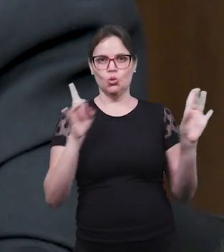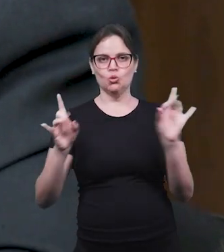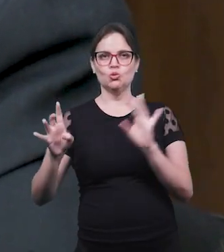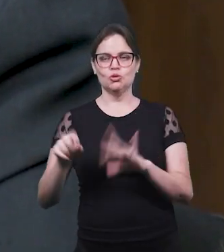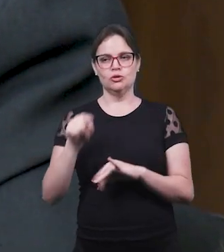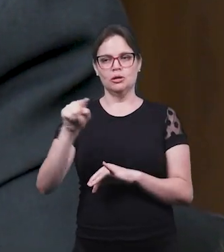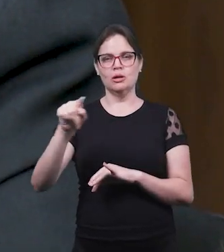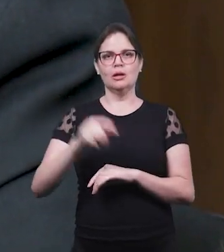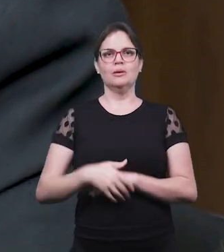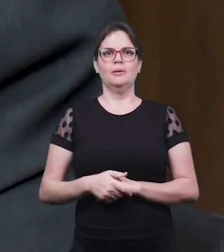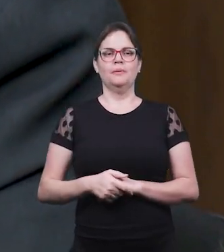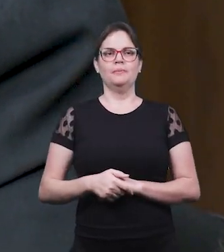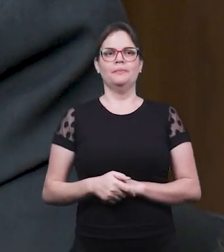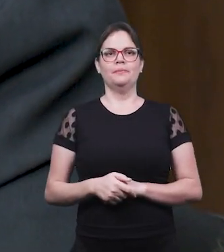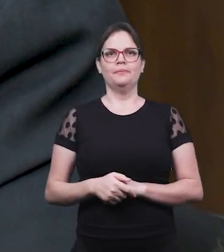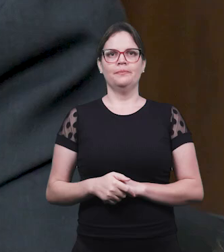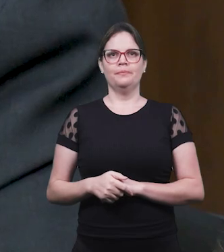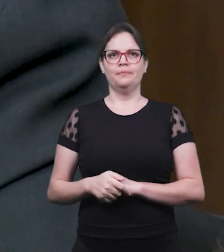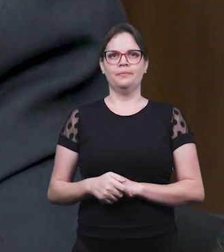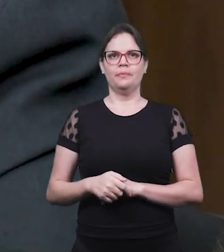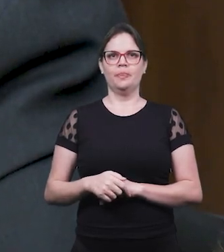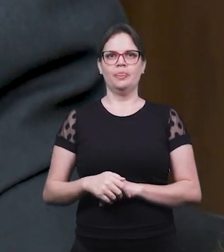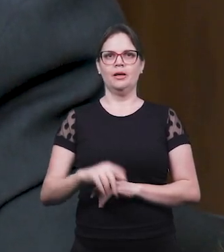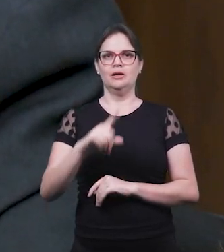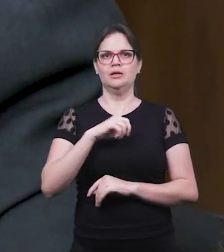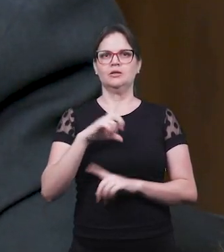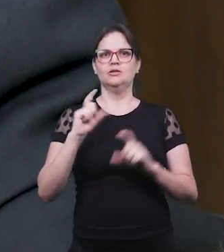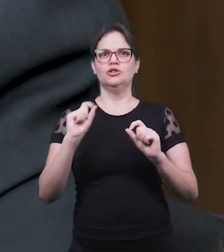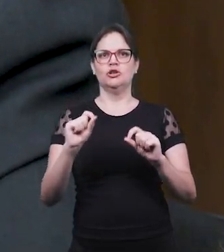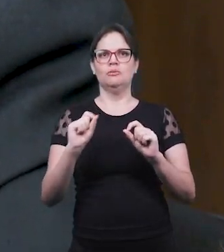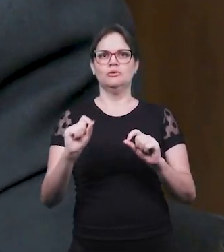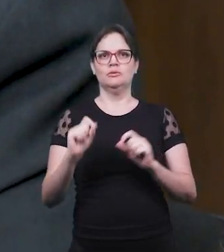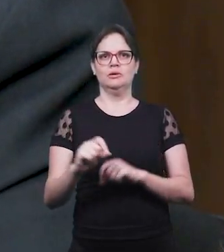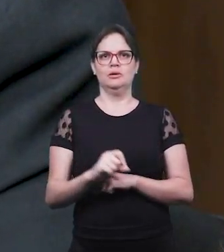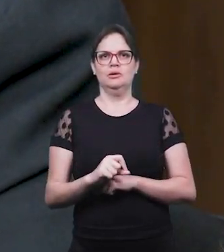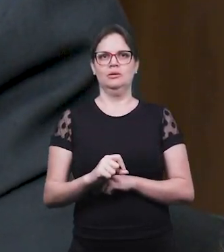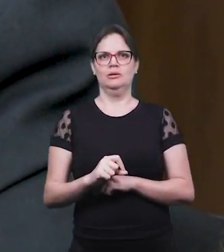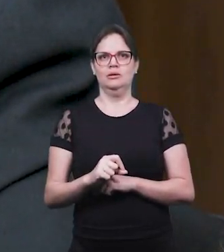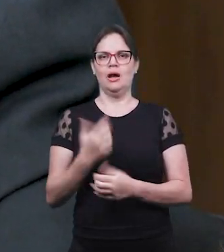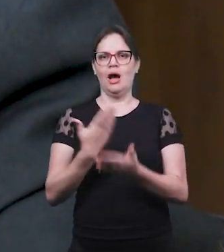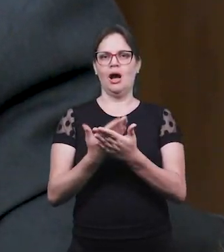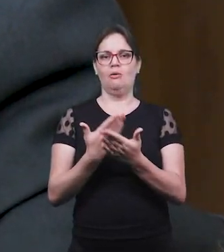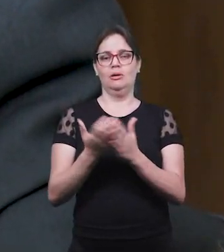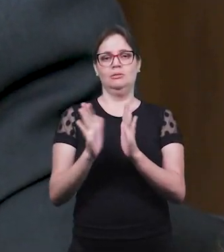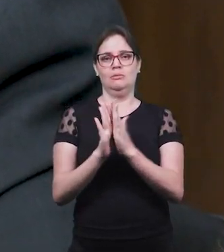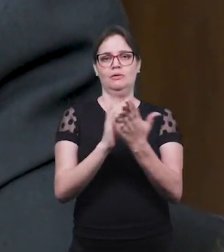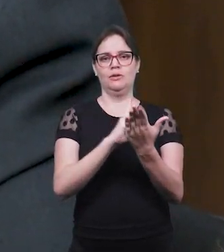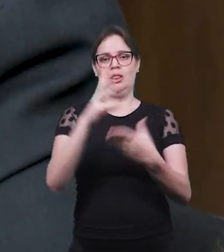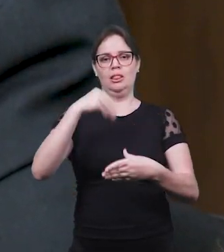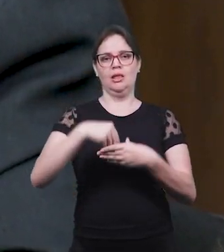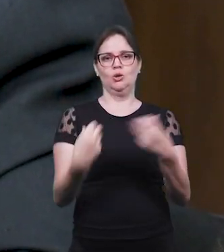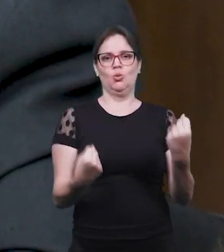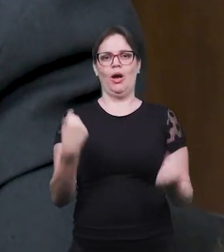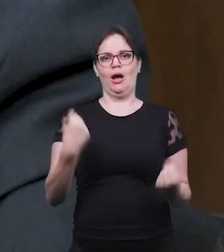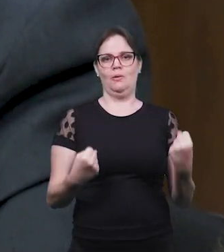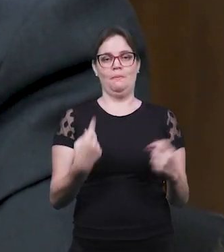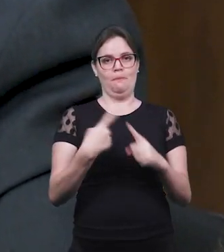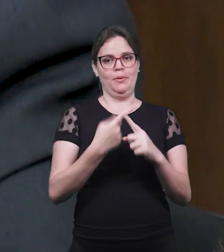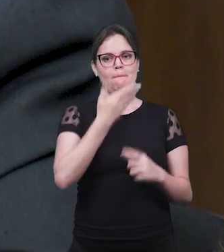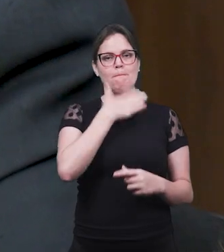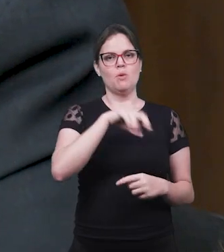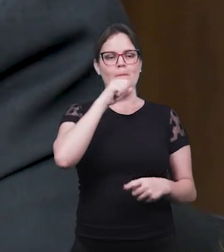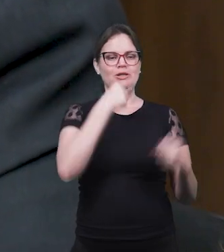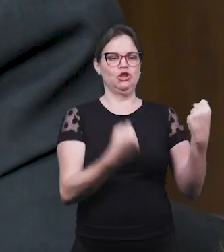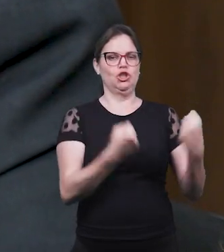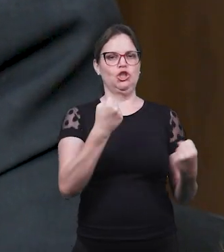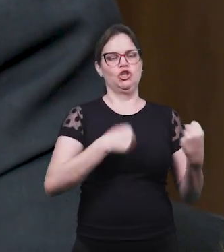era corrida naquela época para eles, nós tínhamos uma aula de Bíblia dentro do carro. Meu pai dirigia